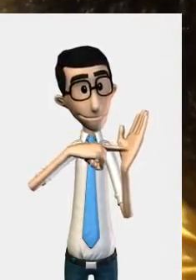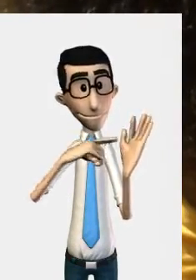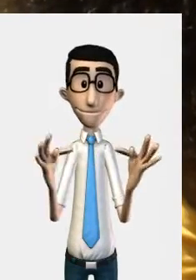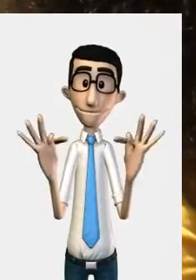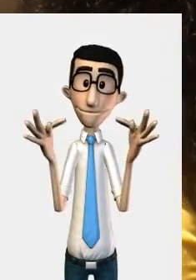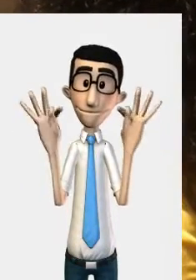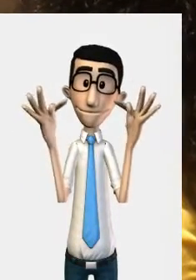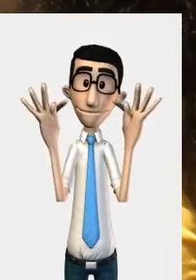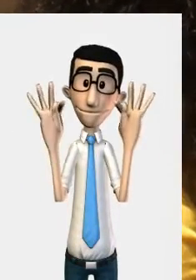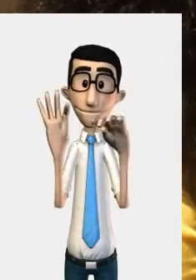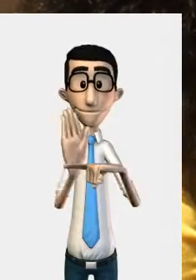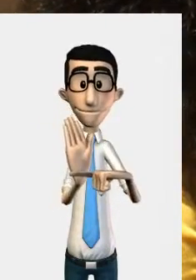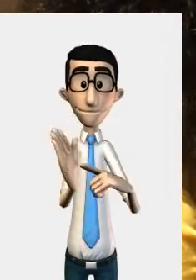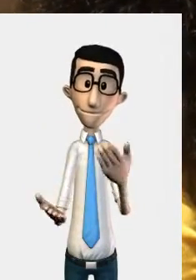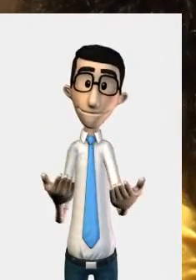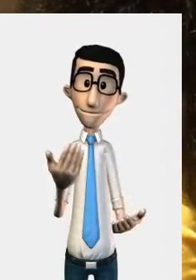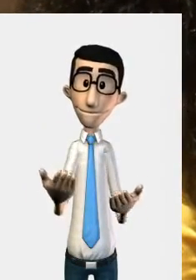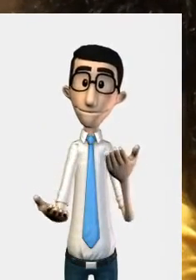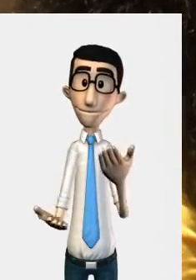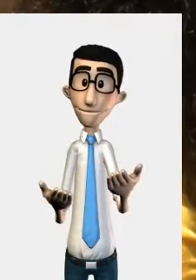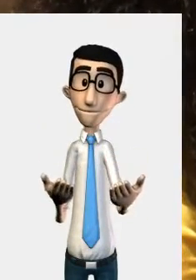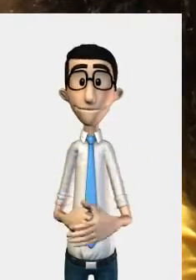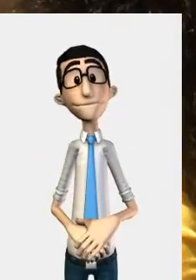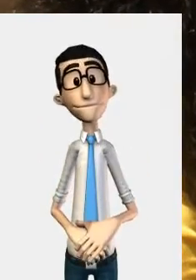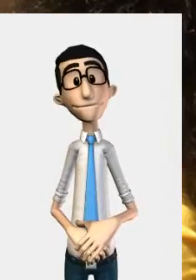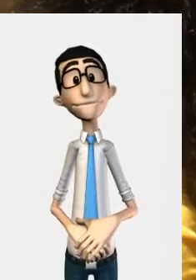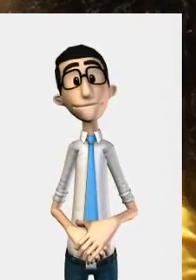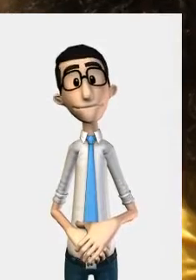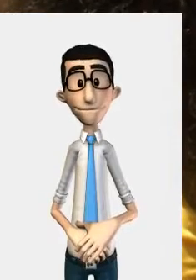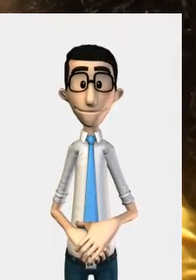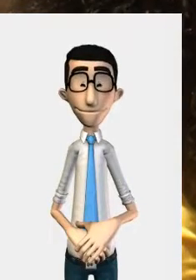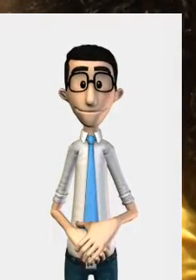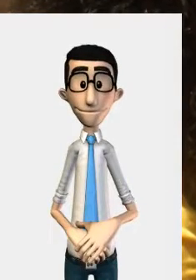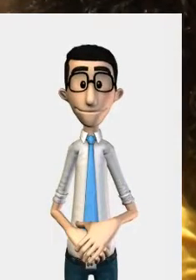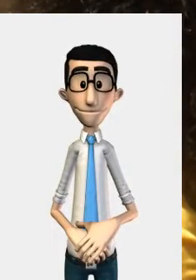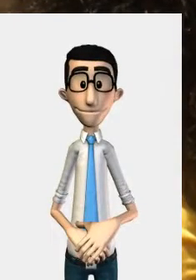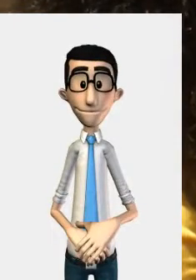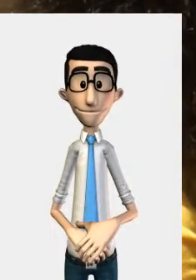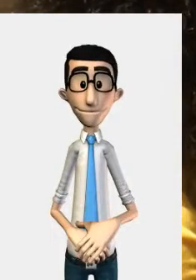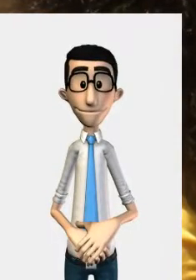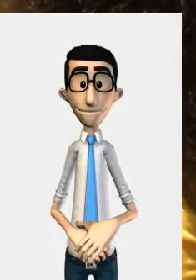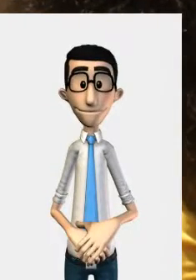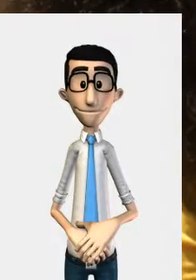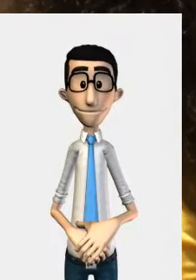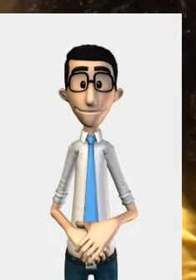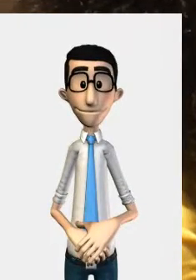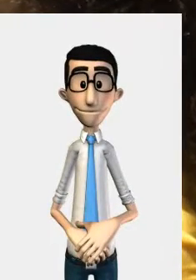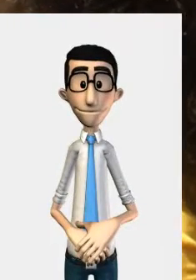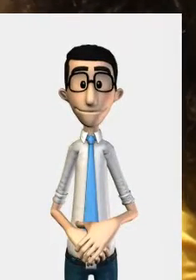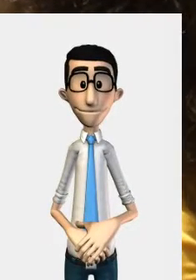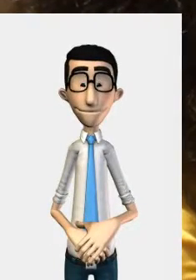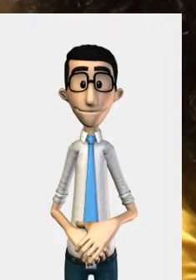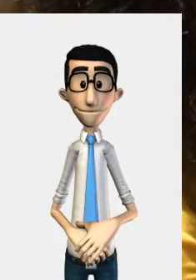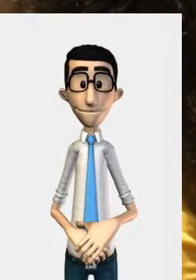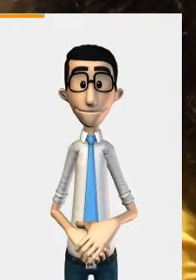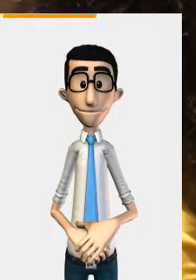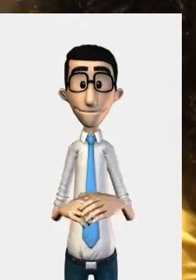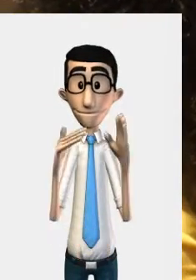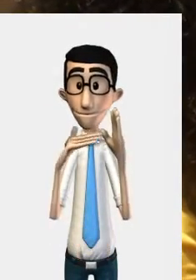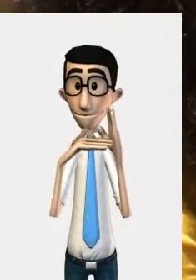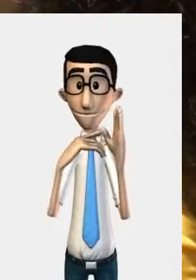ecolalia, né? Que repete ecolalias tardias, viu um vídeo de manhã, vai repetir aquelas frases à noite ou à tarde